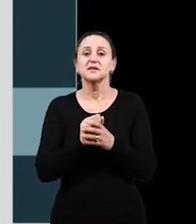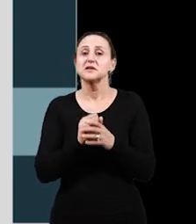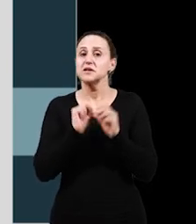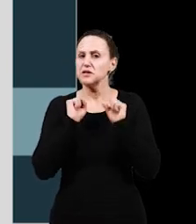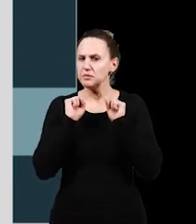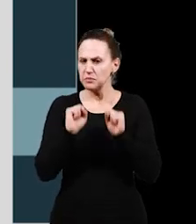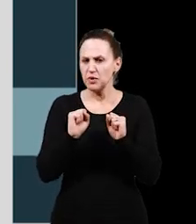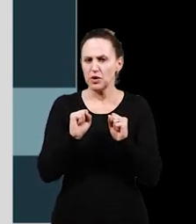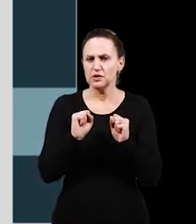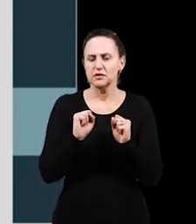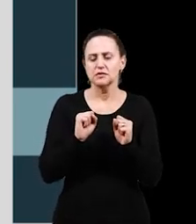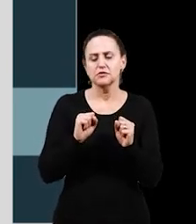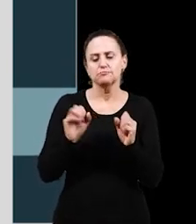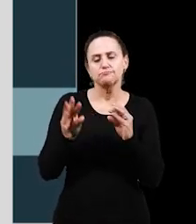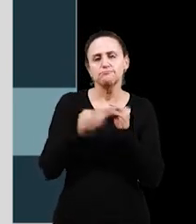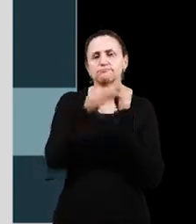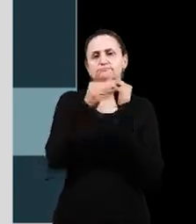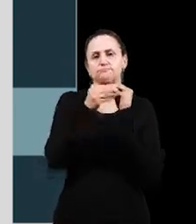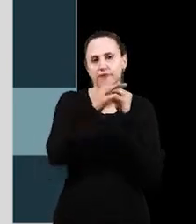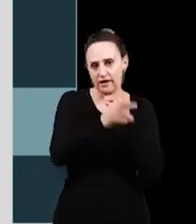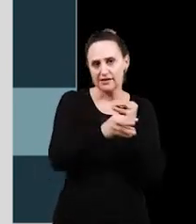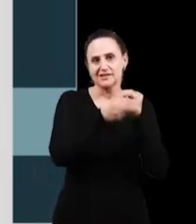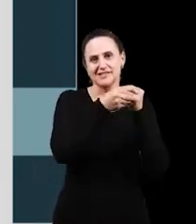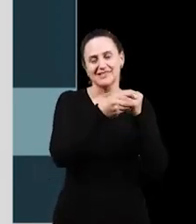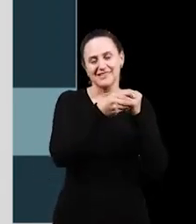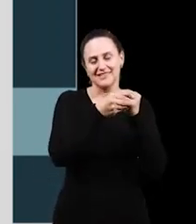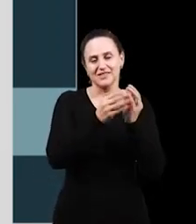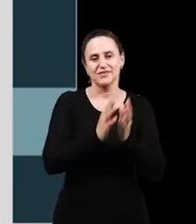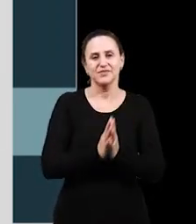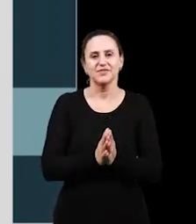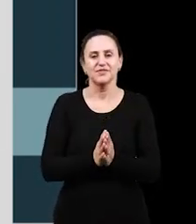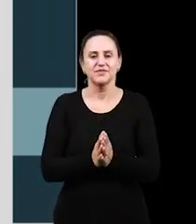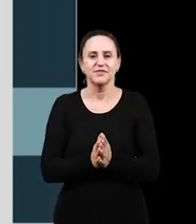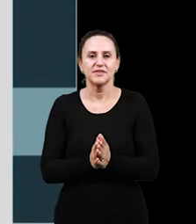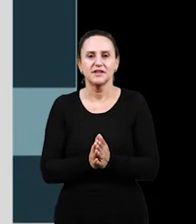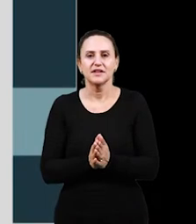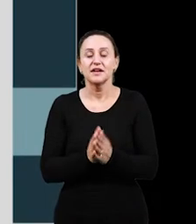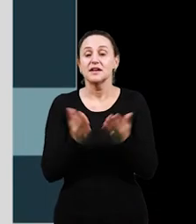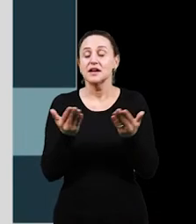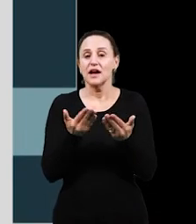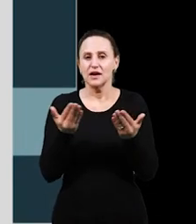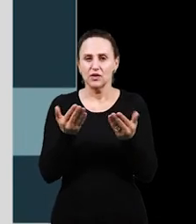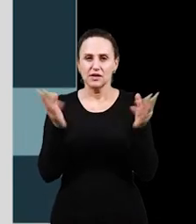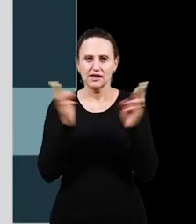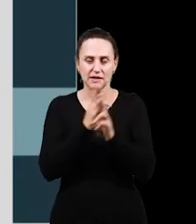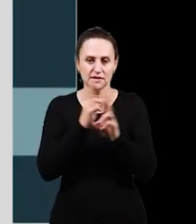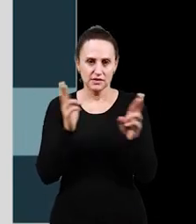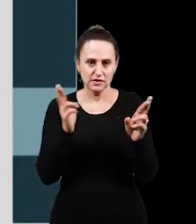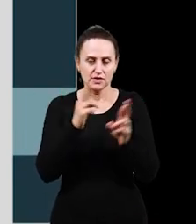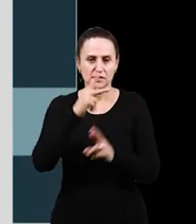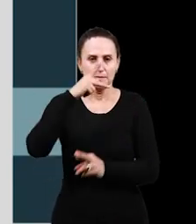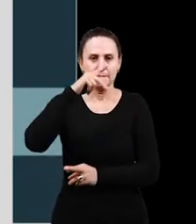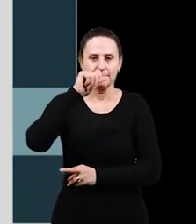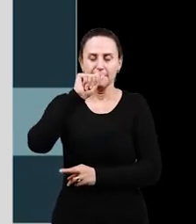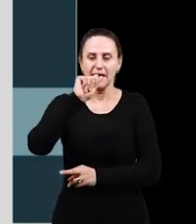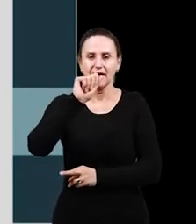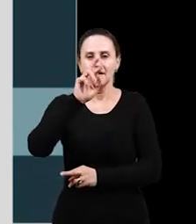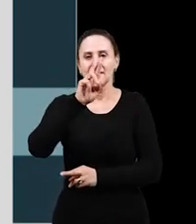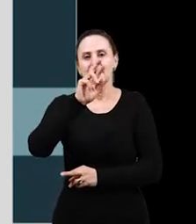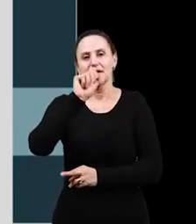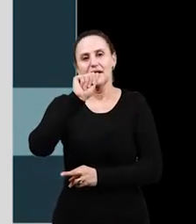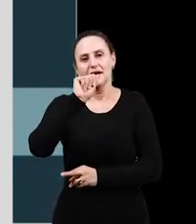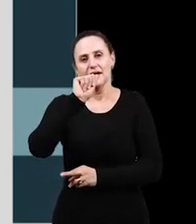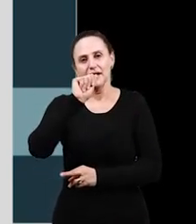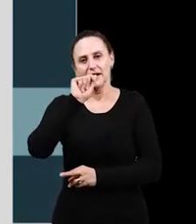um signo depois do outro né as relações parar em cima parar de climáticas são o eixo da